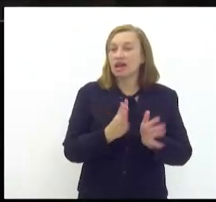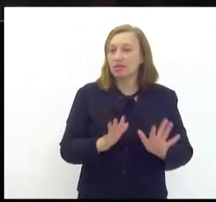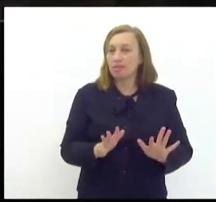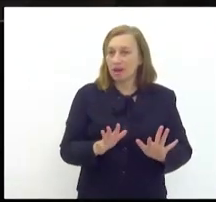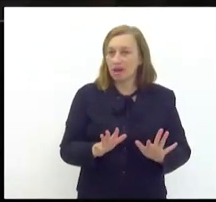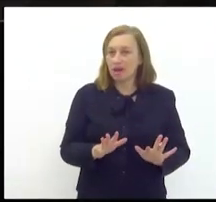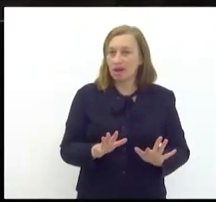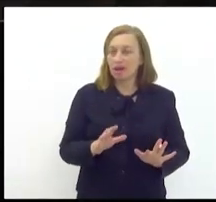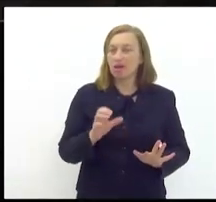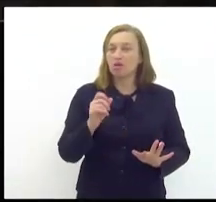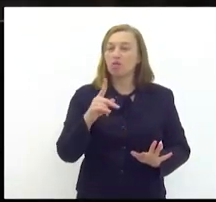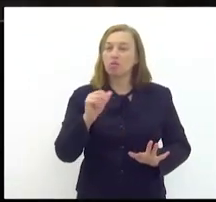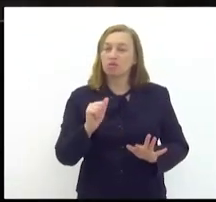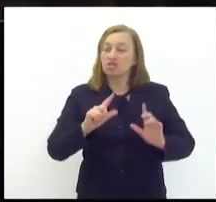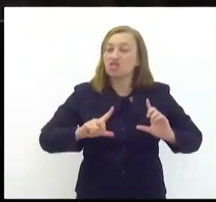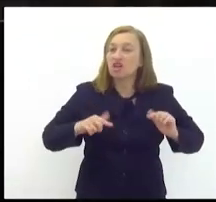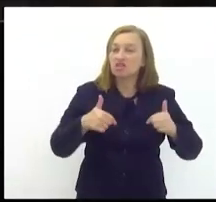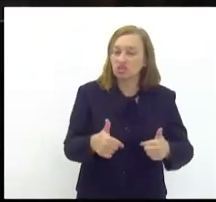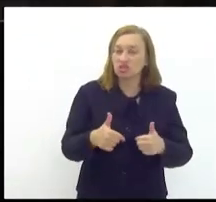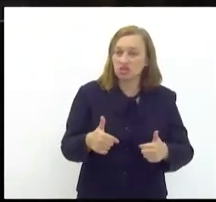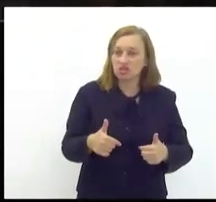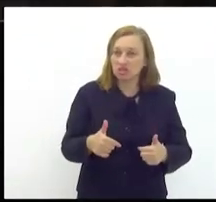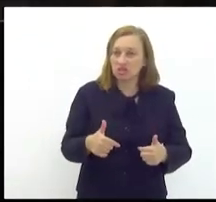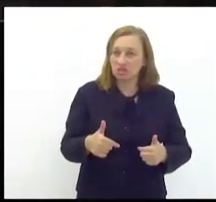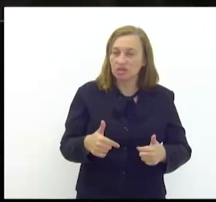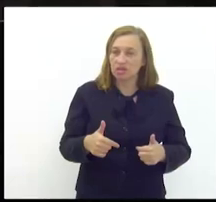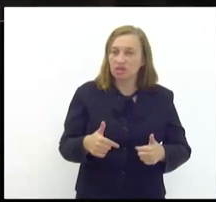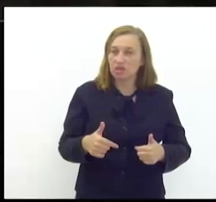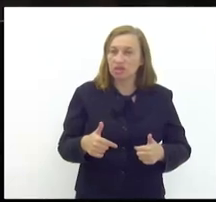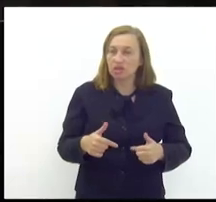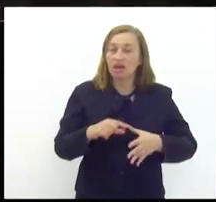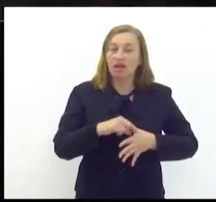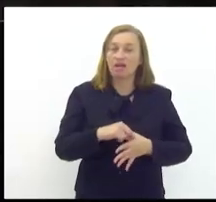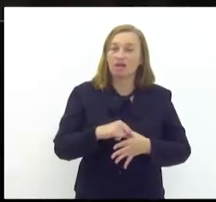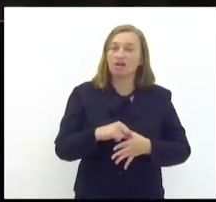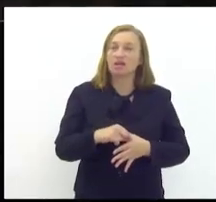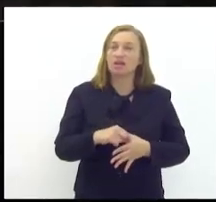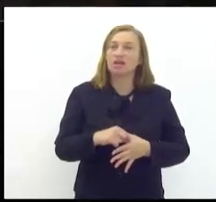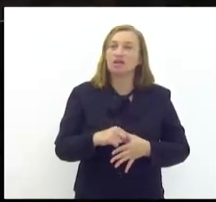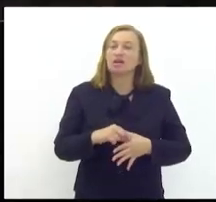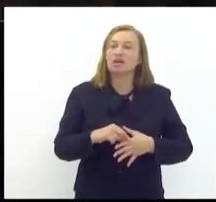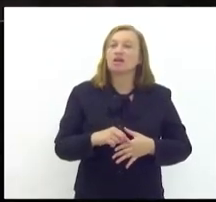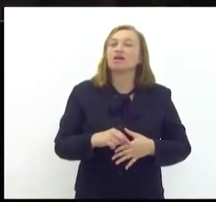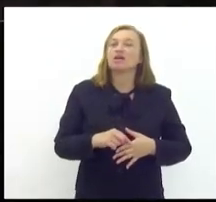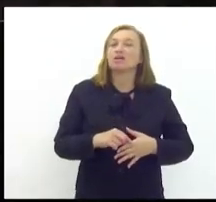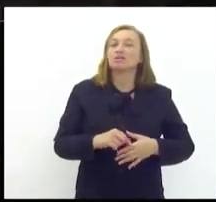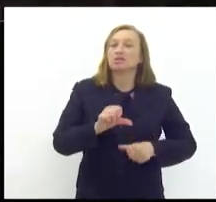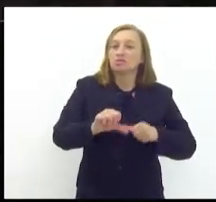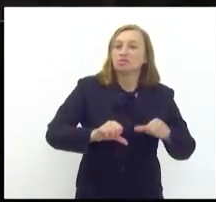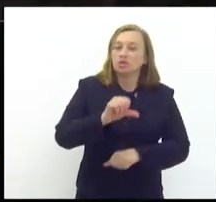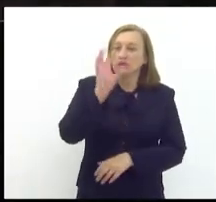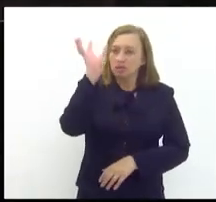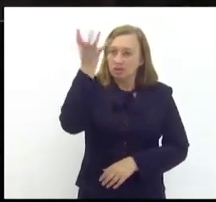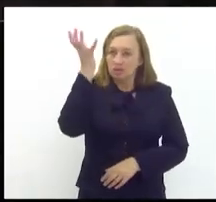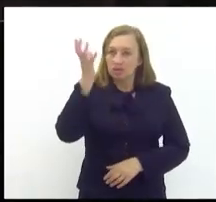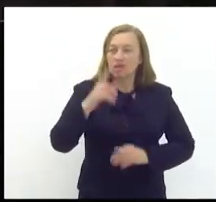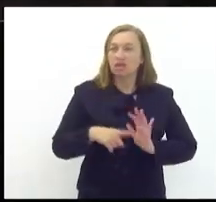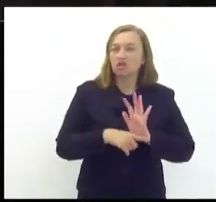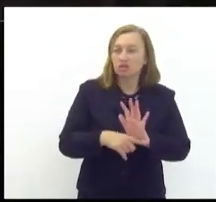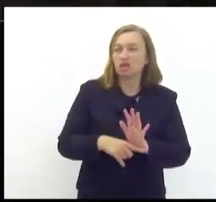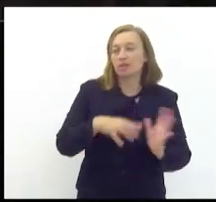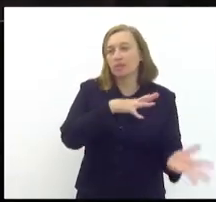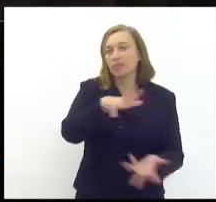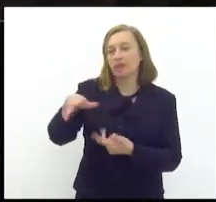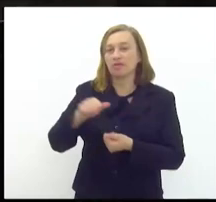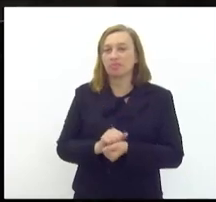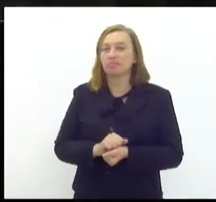um pouco de óleo de ações que o credencia a liderar o planeta no enfrentamento das mudanças climáticas eu trago